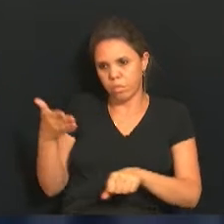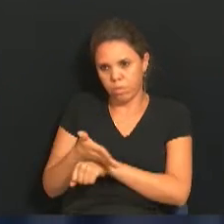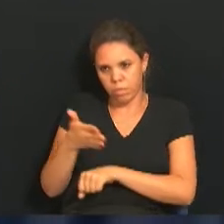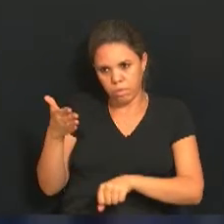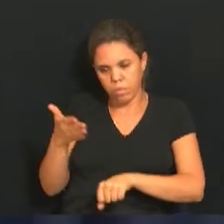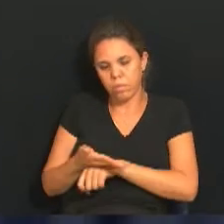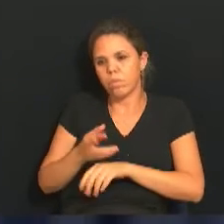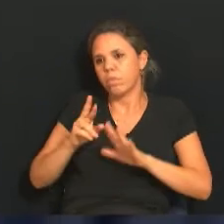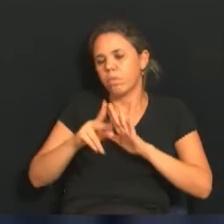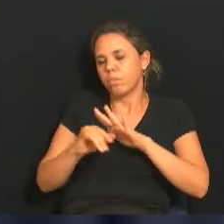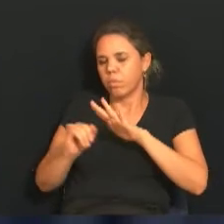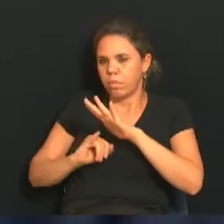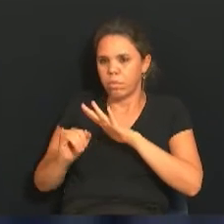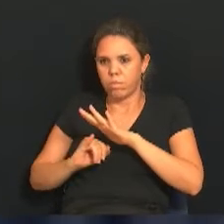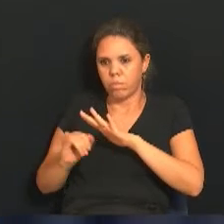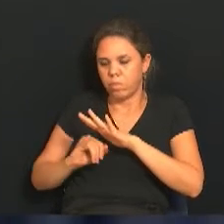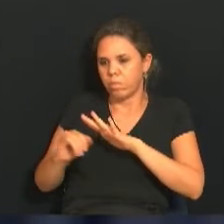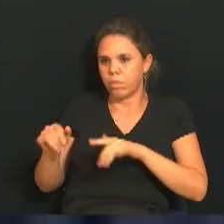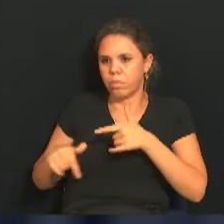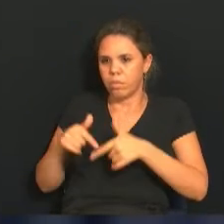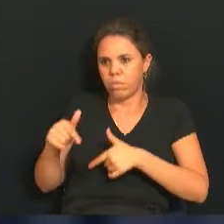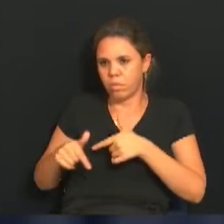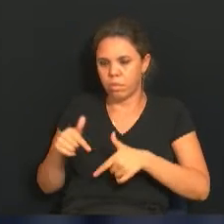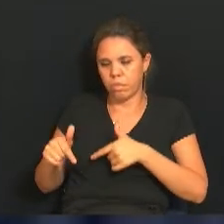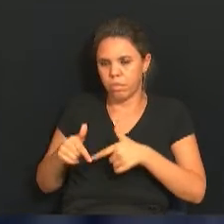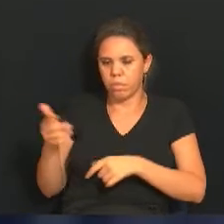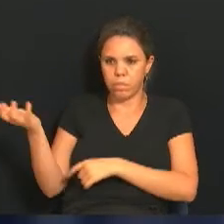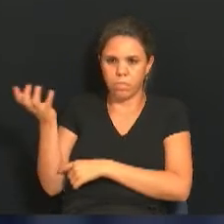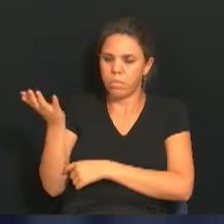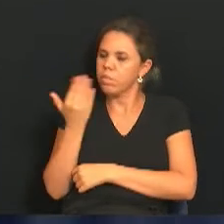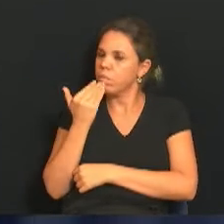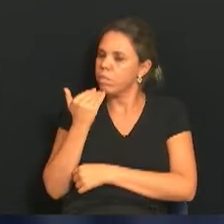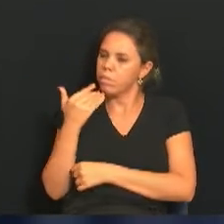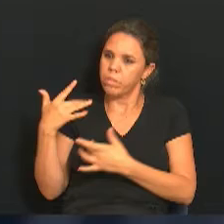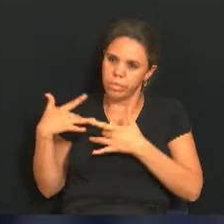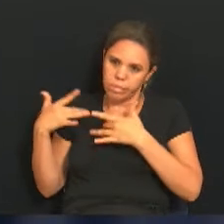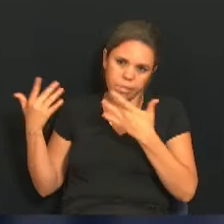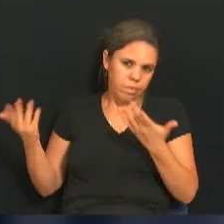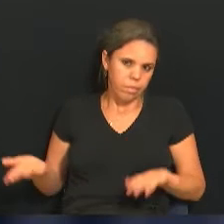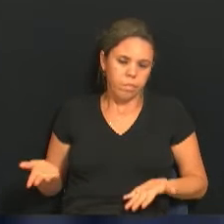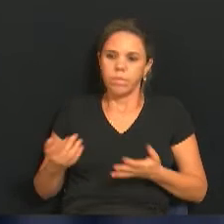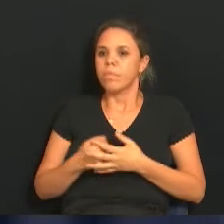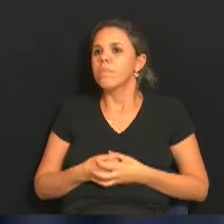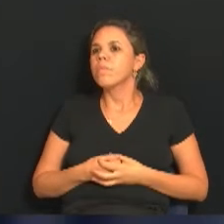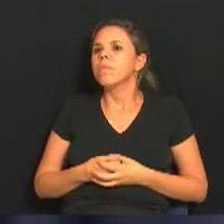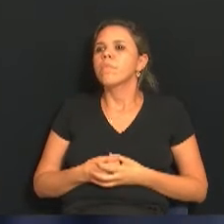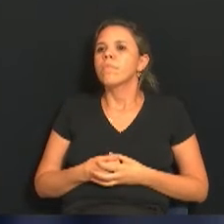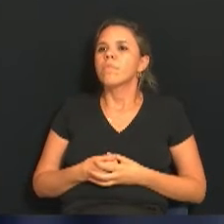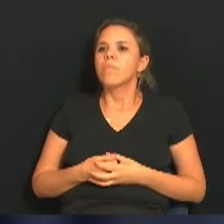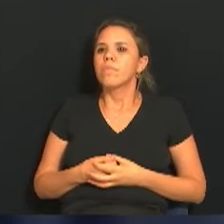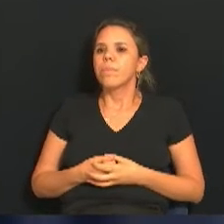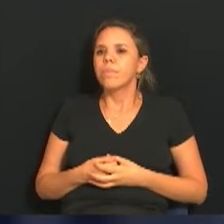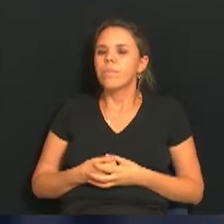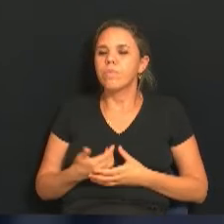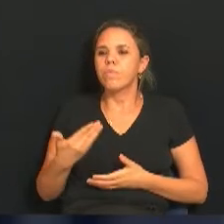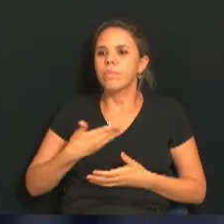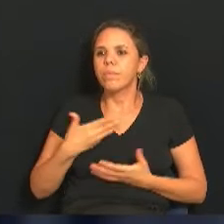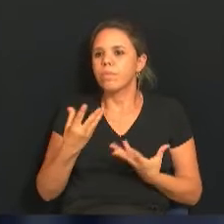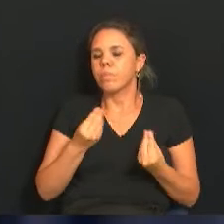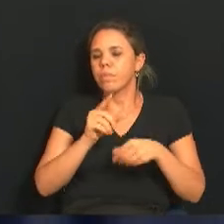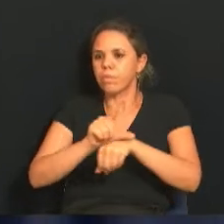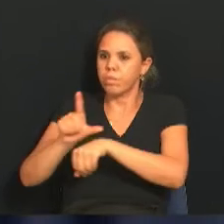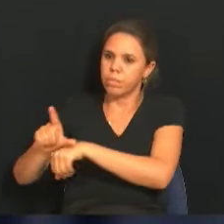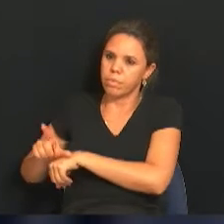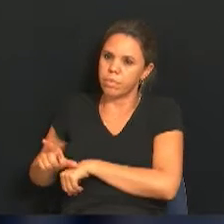várias ONGs da cidade, que trabalhou com esse trabalho de alimento ao morador de rua, mas também sou amigo de muito comerciante no